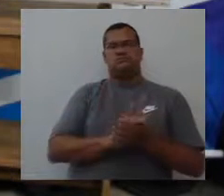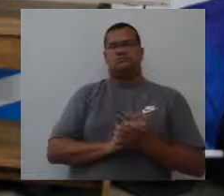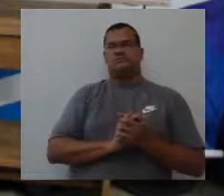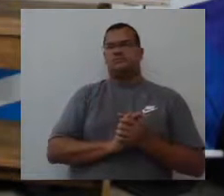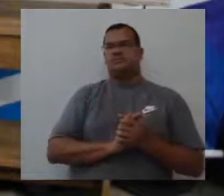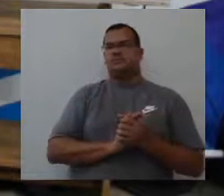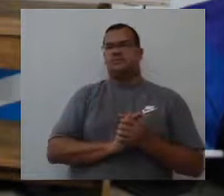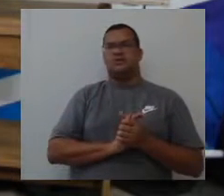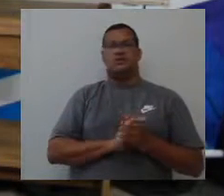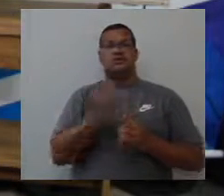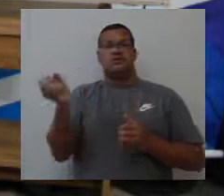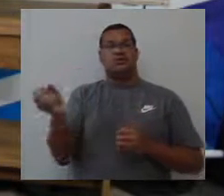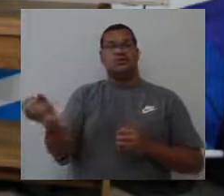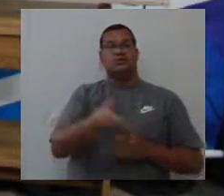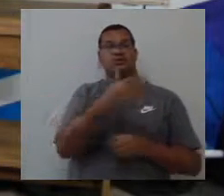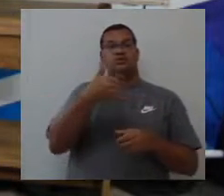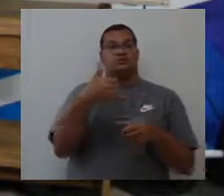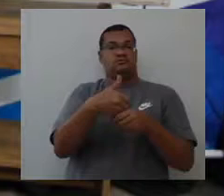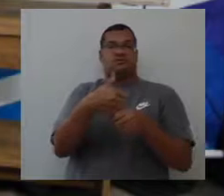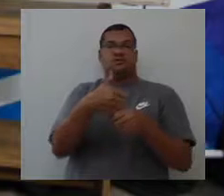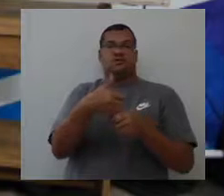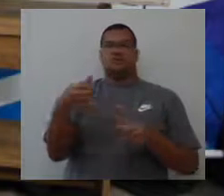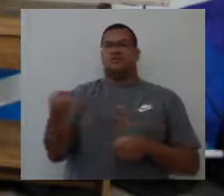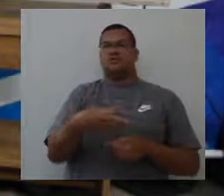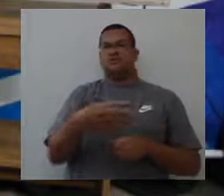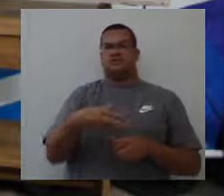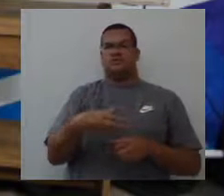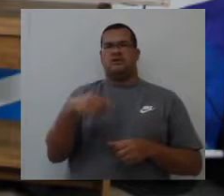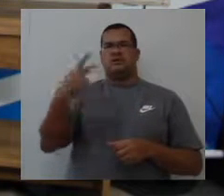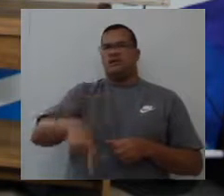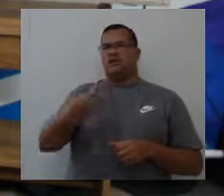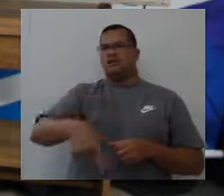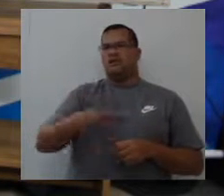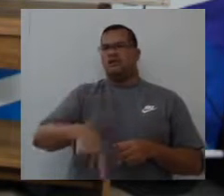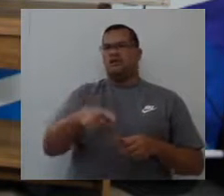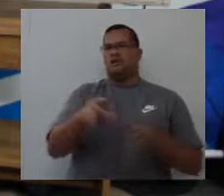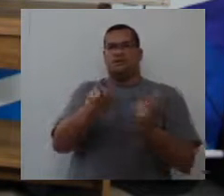nosso novo posto de gasolina, nosso preço novo aqui em Pernambuco,